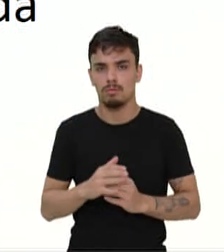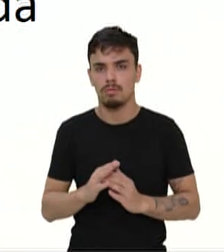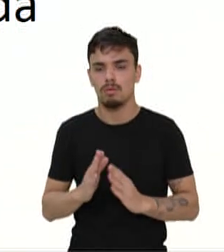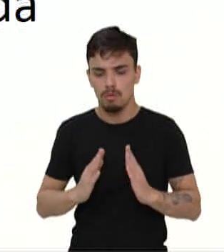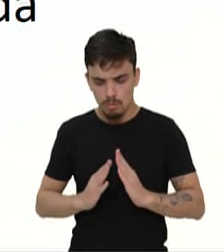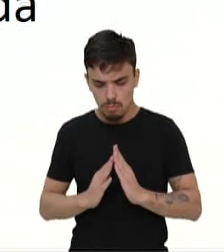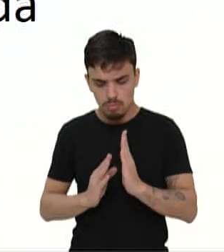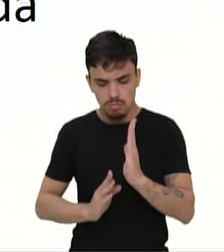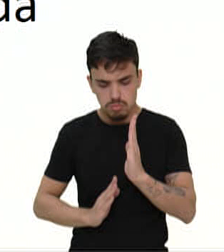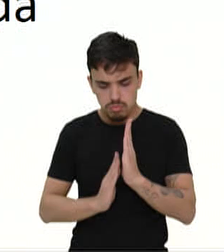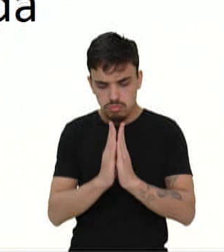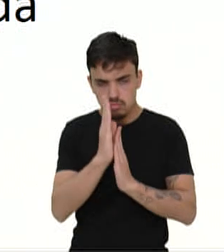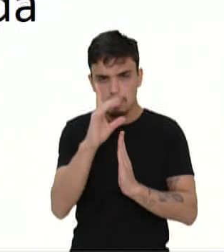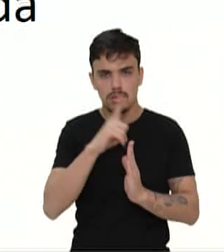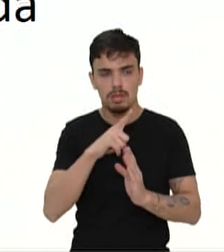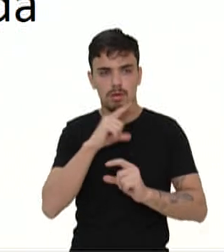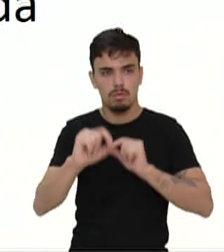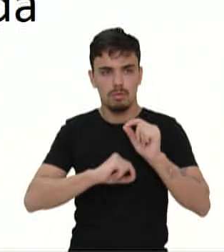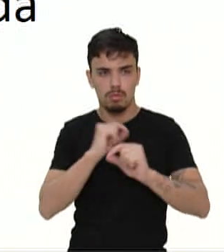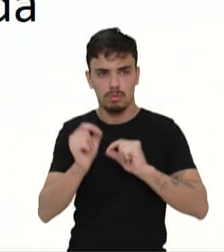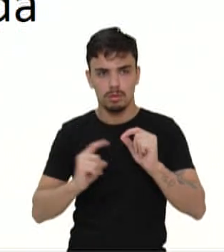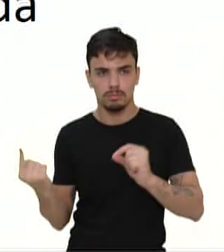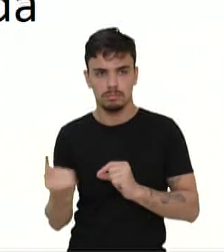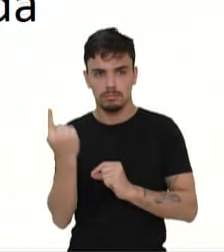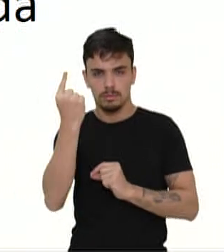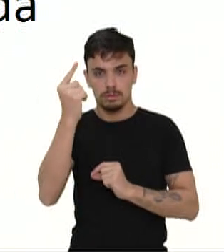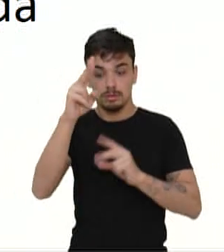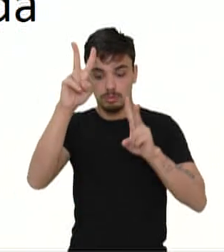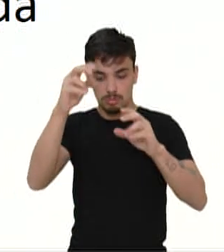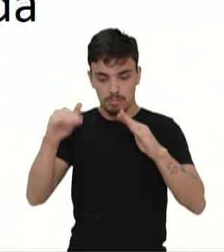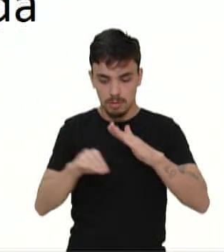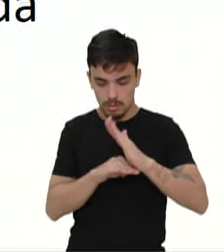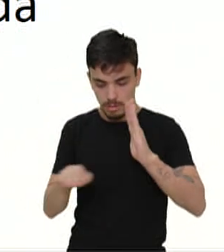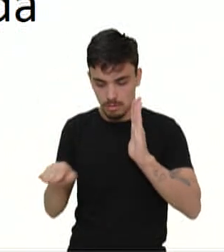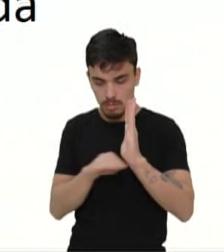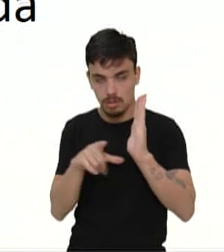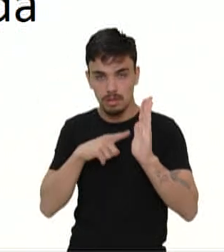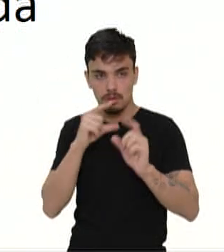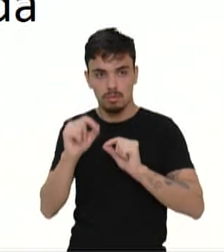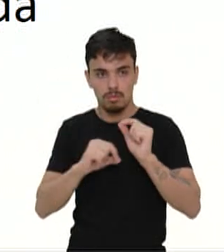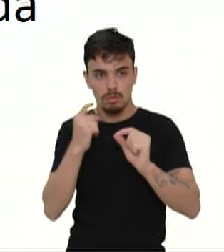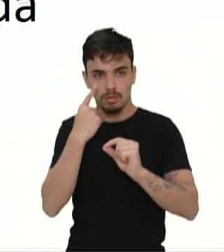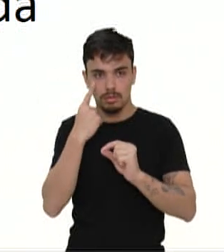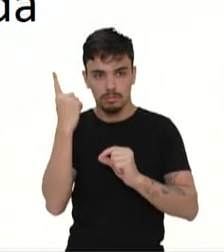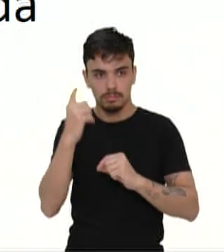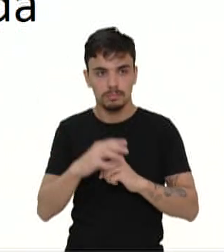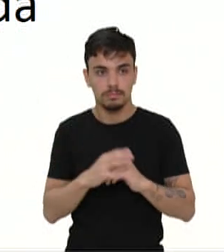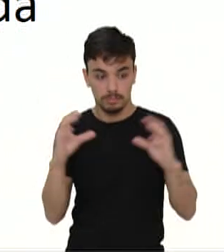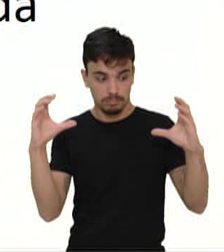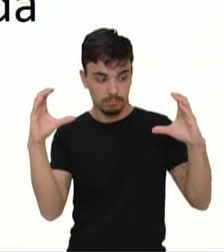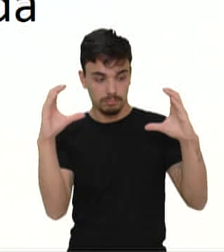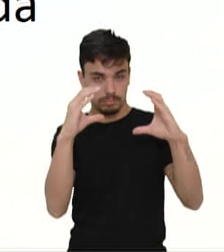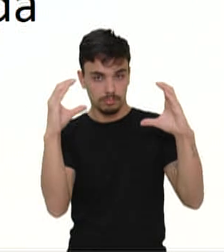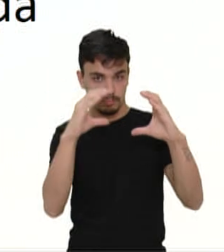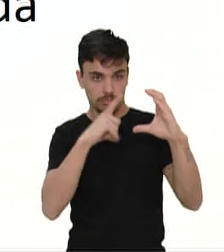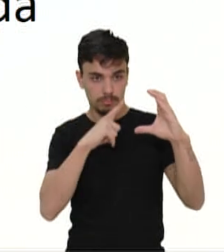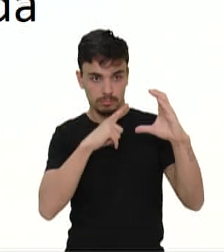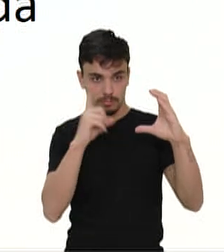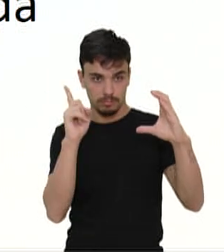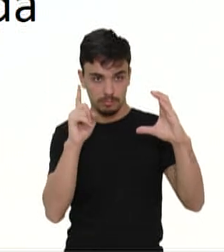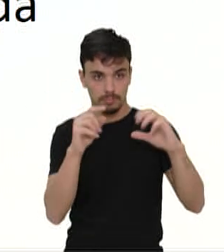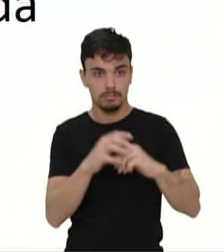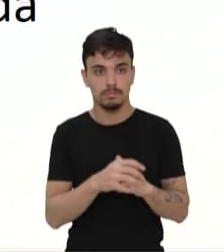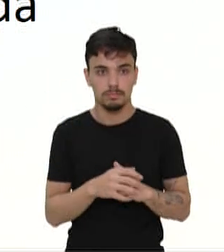atirado para cima de modo que sua altura h em relação ao solo é dada em função do tempo pela função h igual a 10 mais